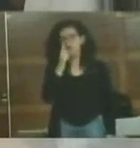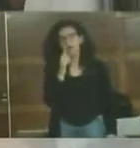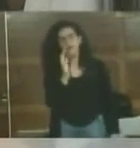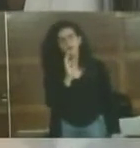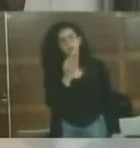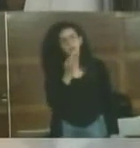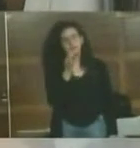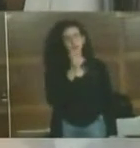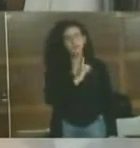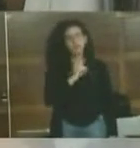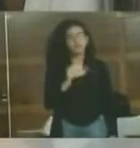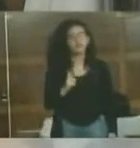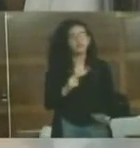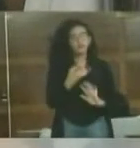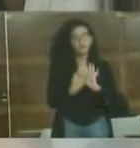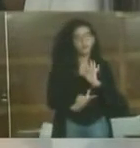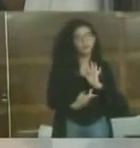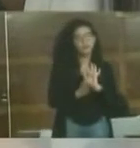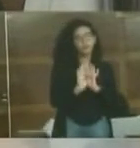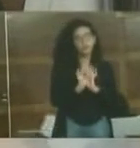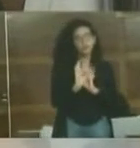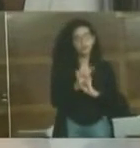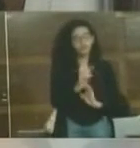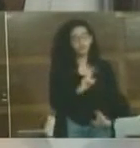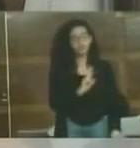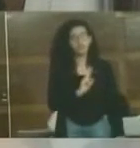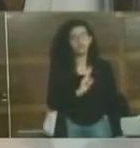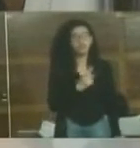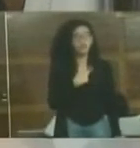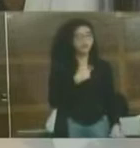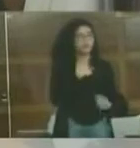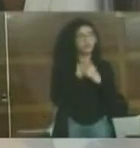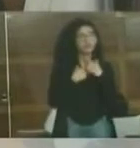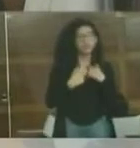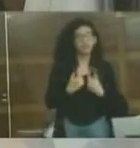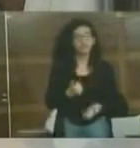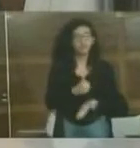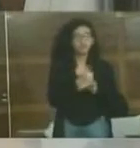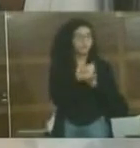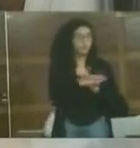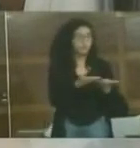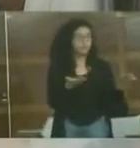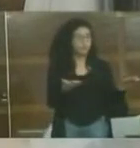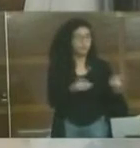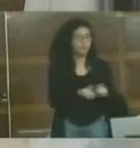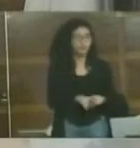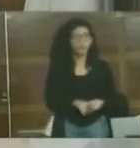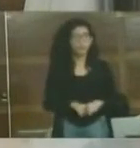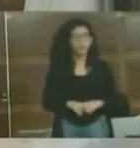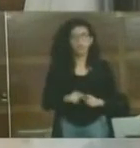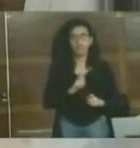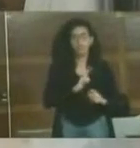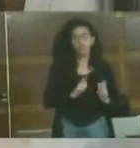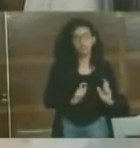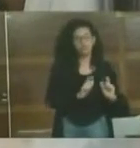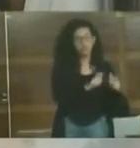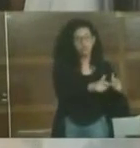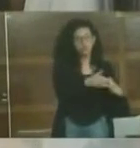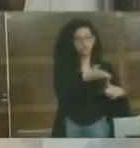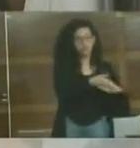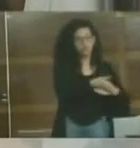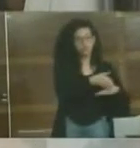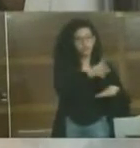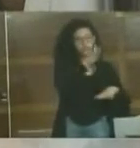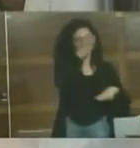esse projeto, com certeza espero aí também poder contar com o apoio de todos vocês. Tem uma área nossa aqui dentro do município